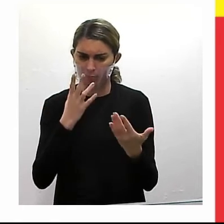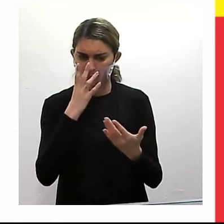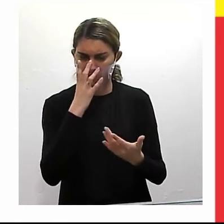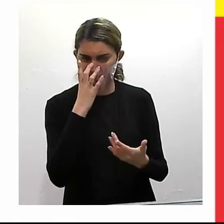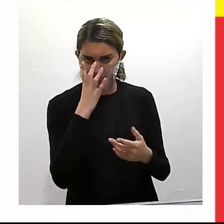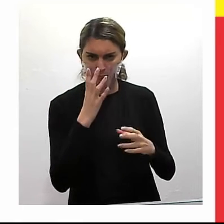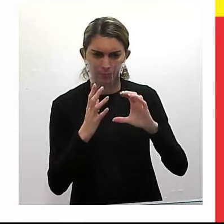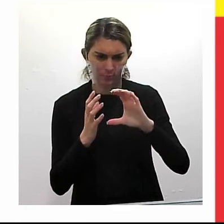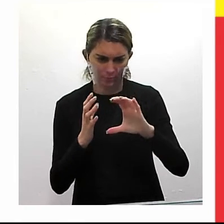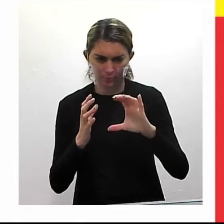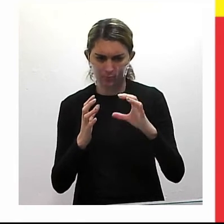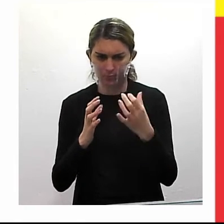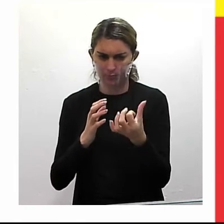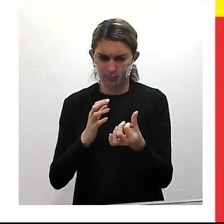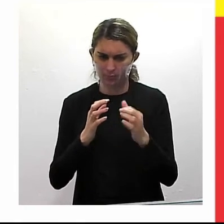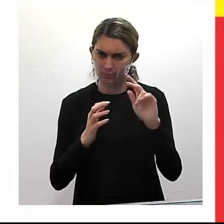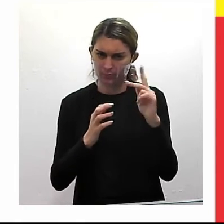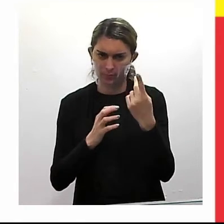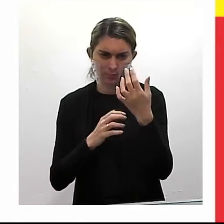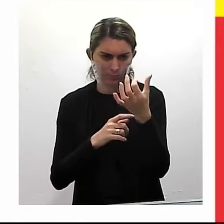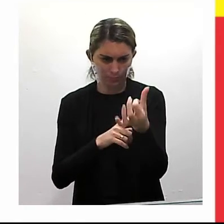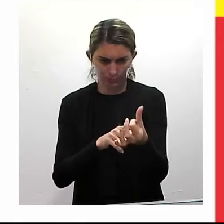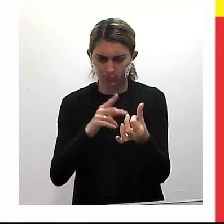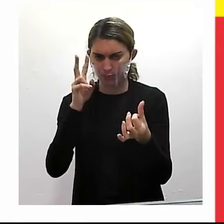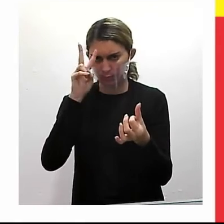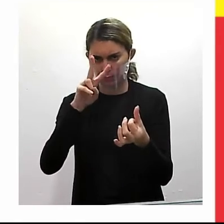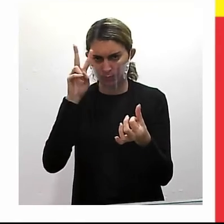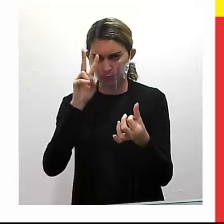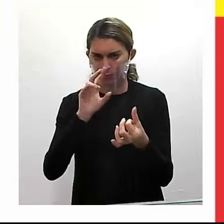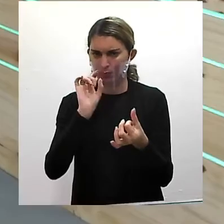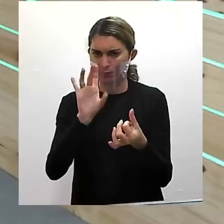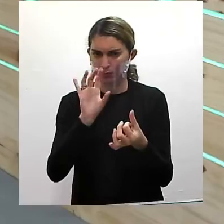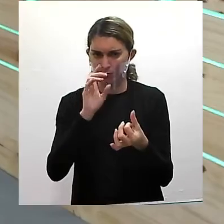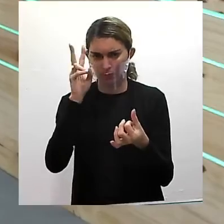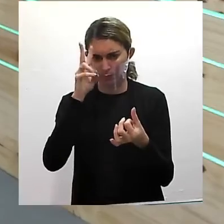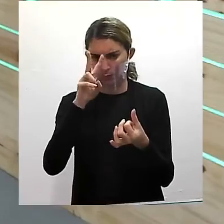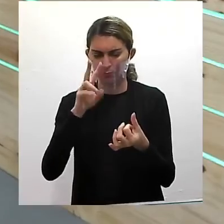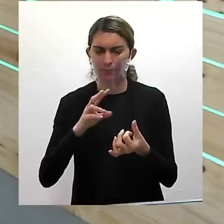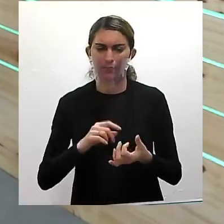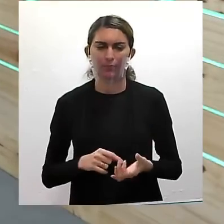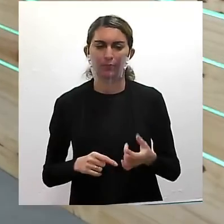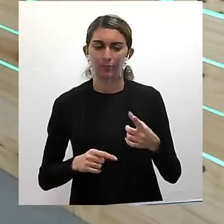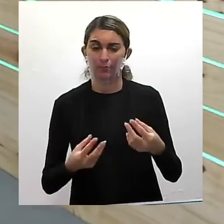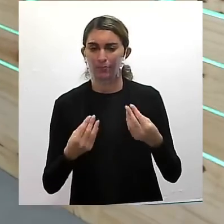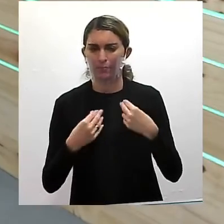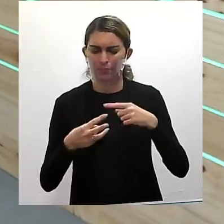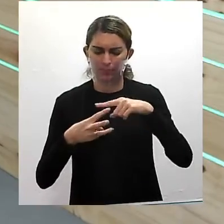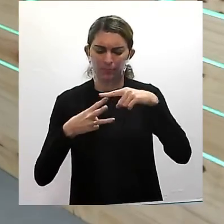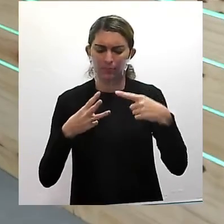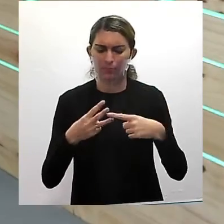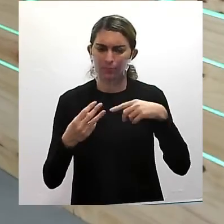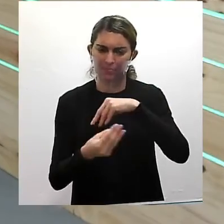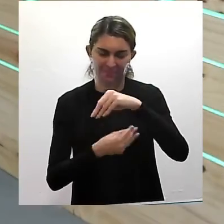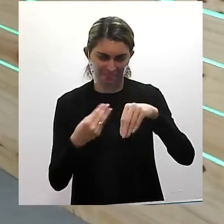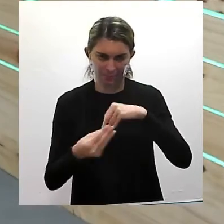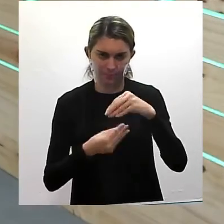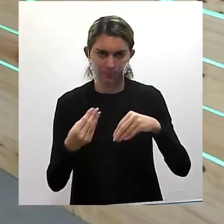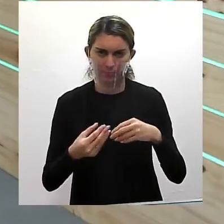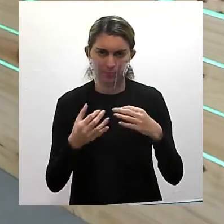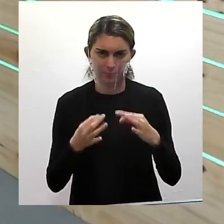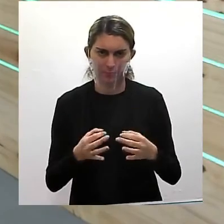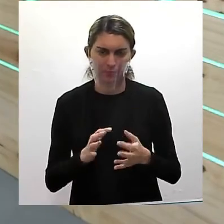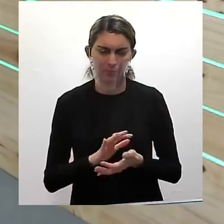O C6H6, só para lembrar, né? Só para lembrar aquilo que a gente precisa ver. Ele está me dando 3 compostos orgânicos, tá